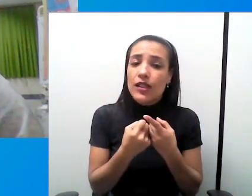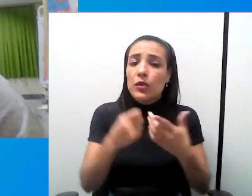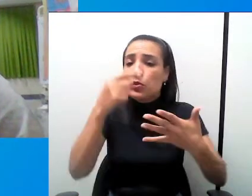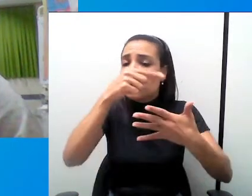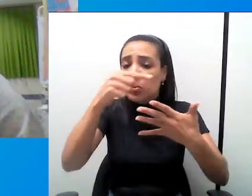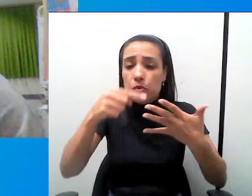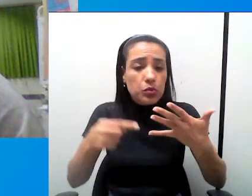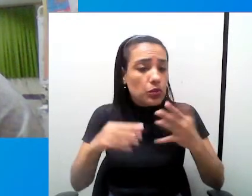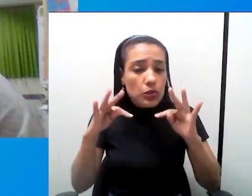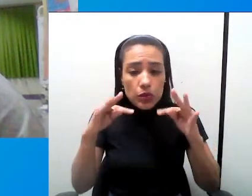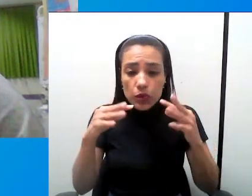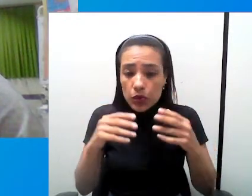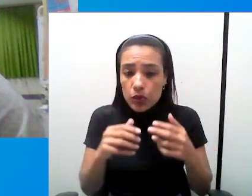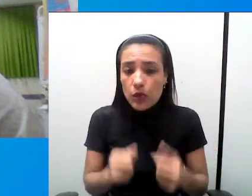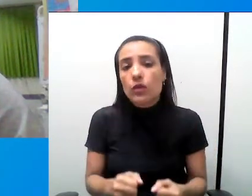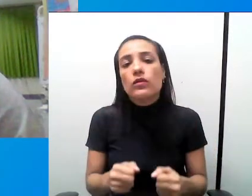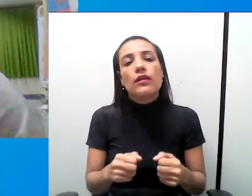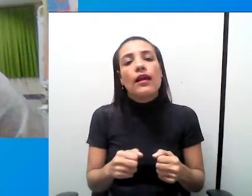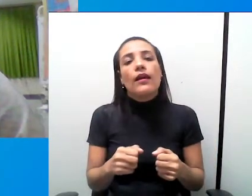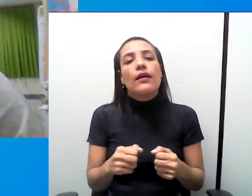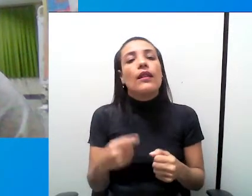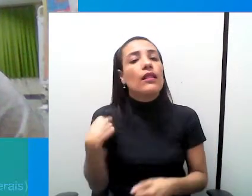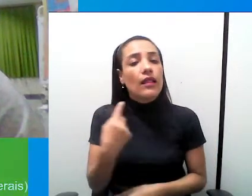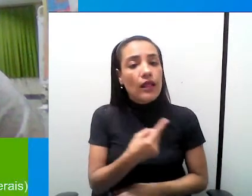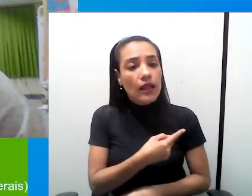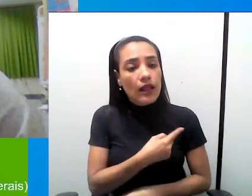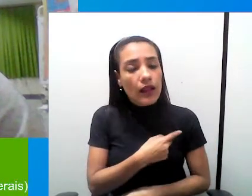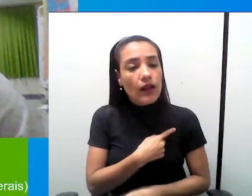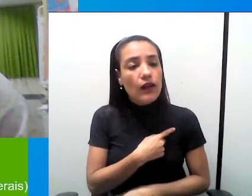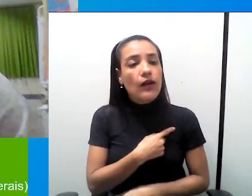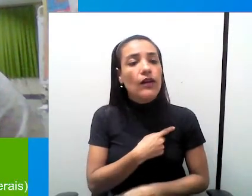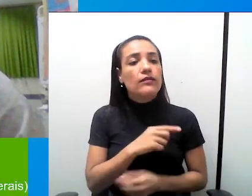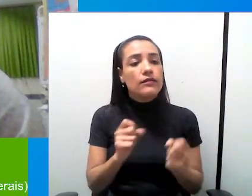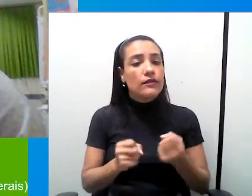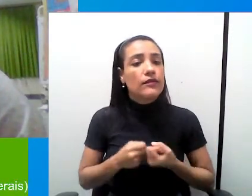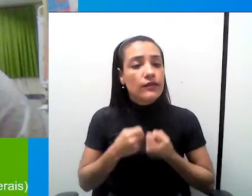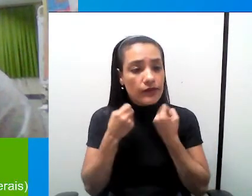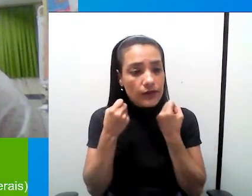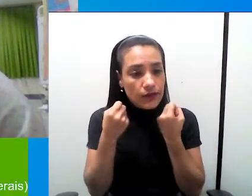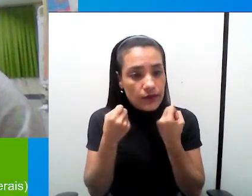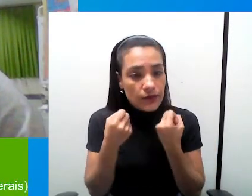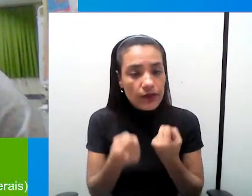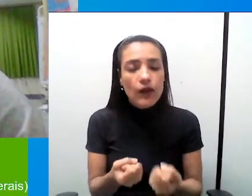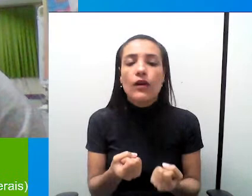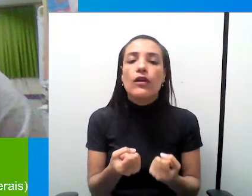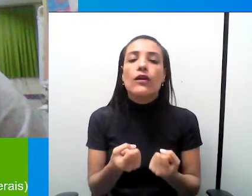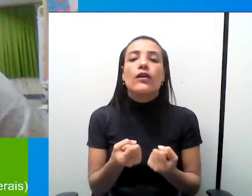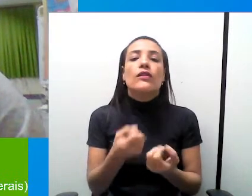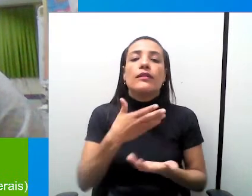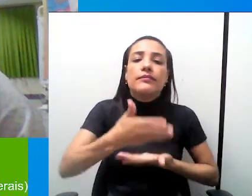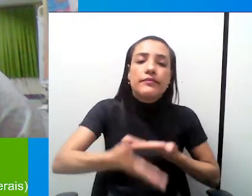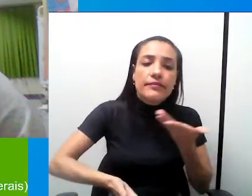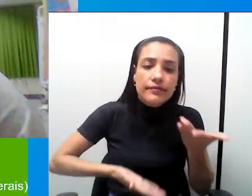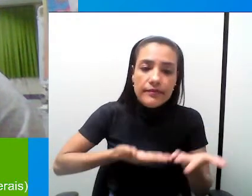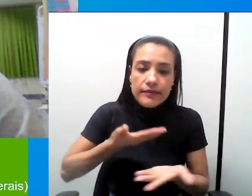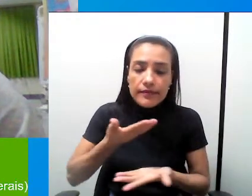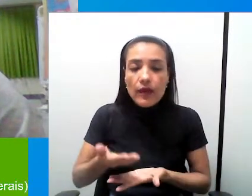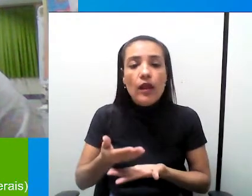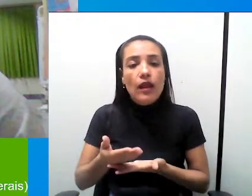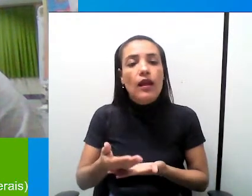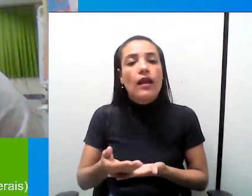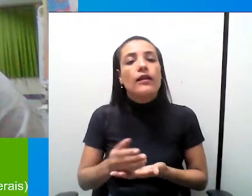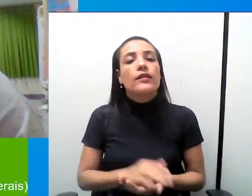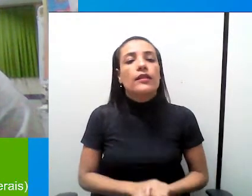nos propomos atuar nas circunstâncias em que por ela somos convidados a